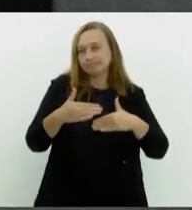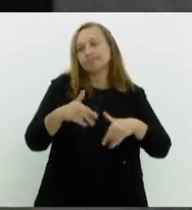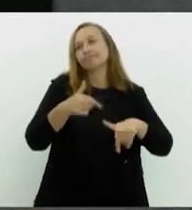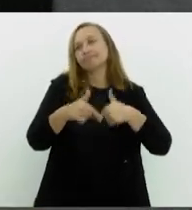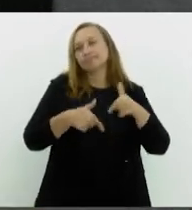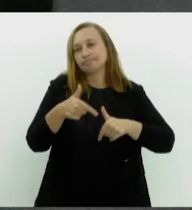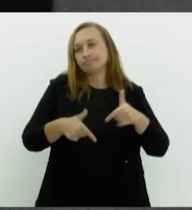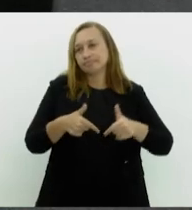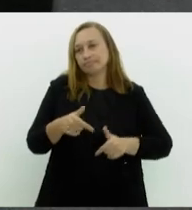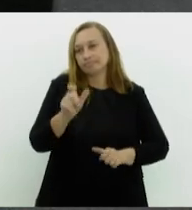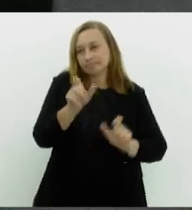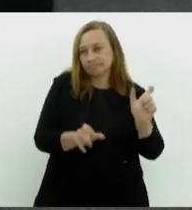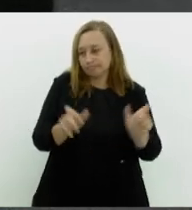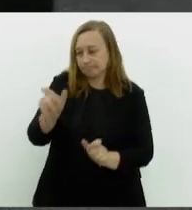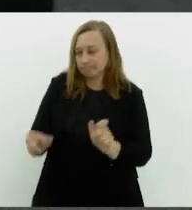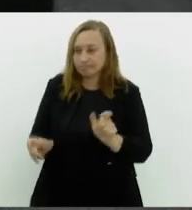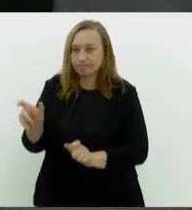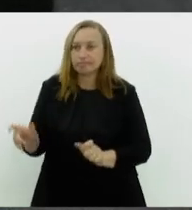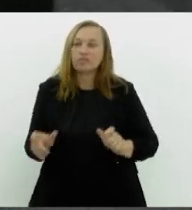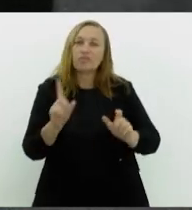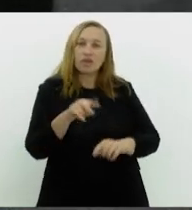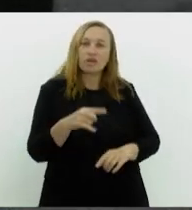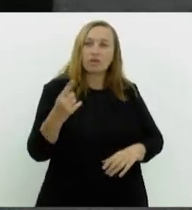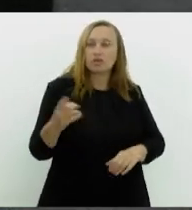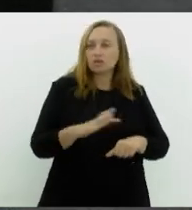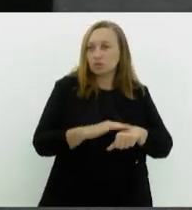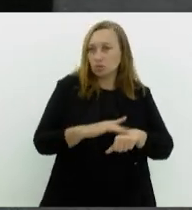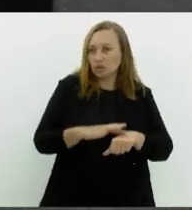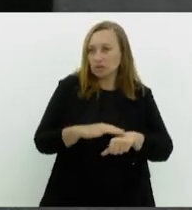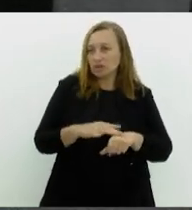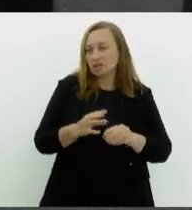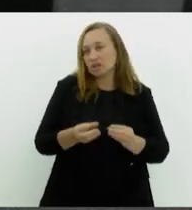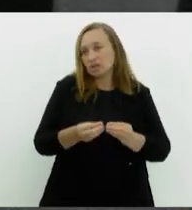trabalho das pessoas. Então, é uma doença que afeta